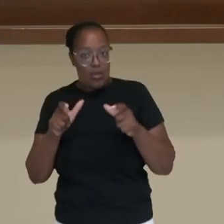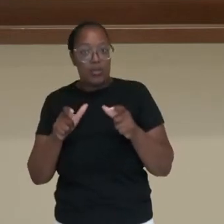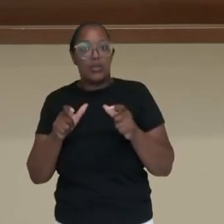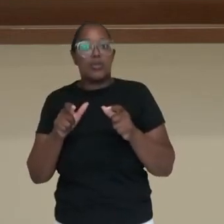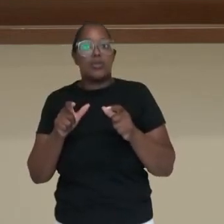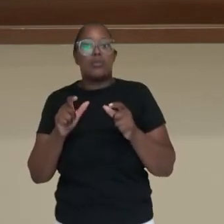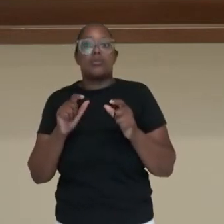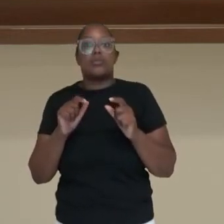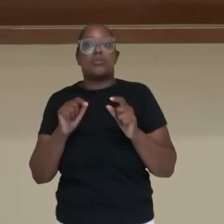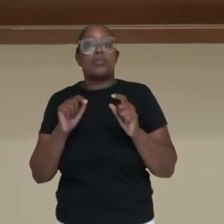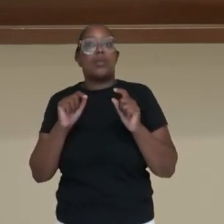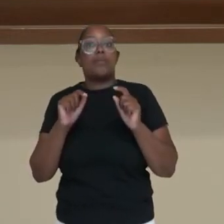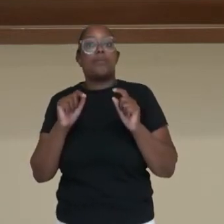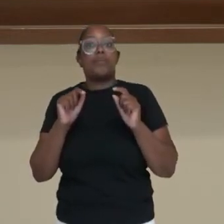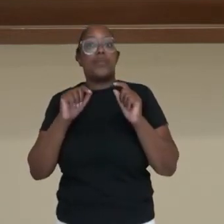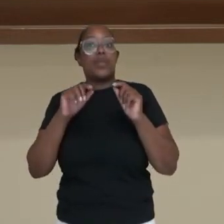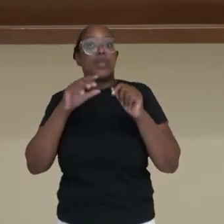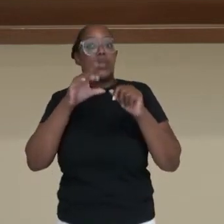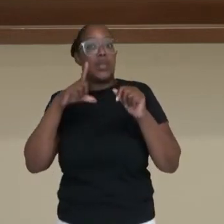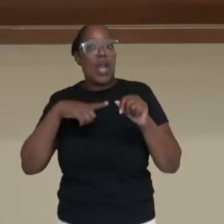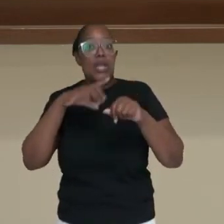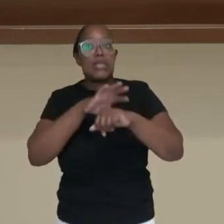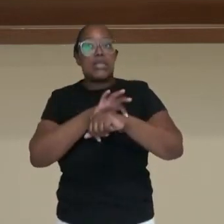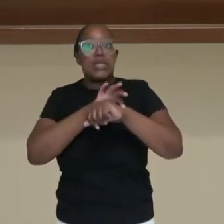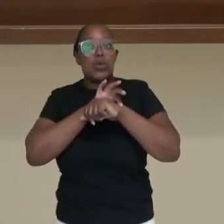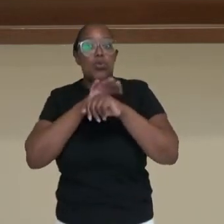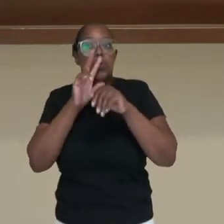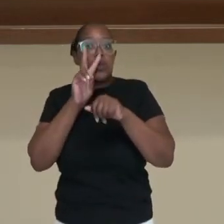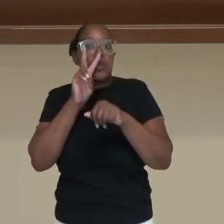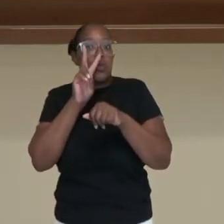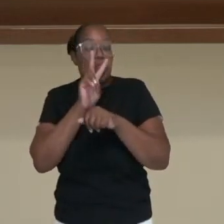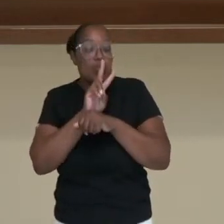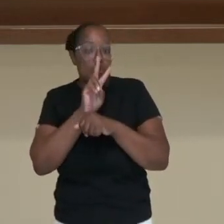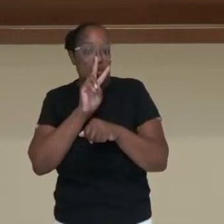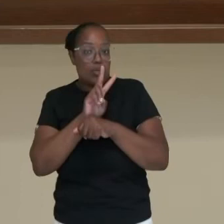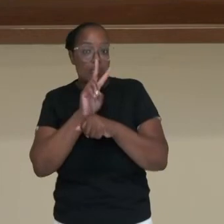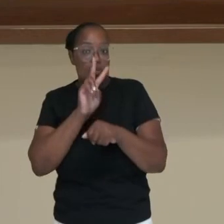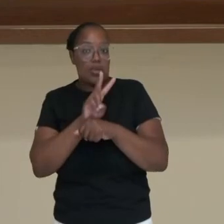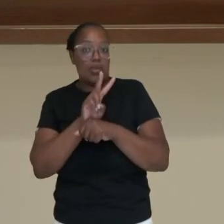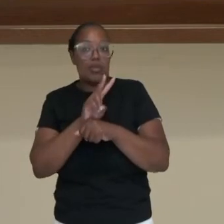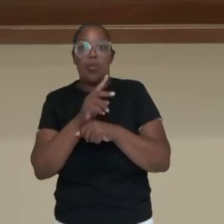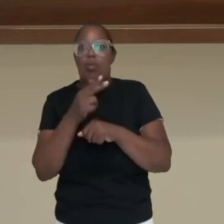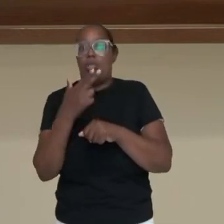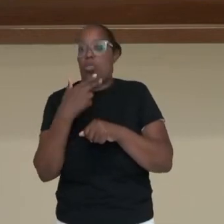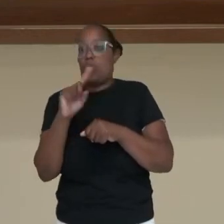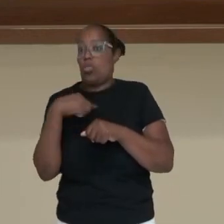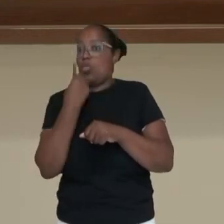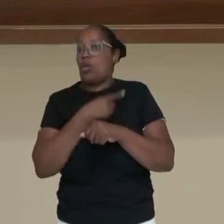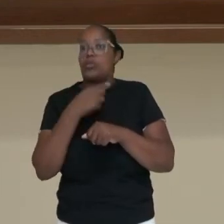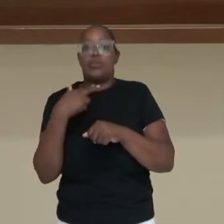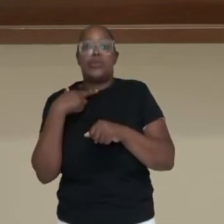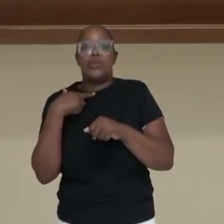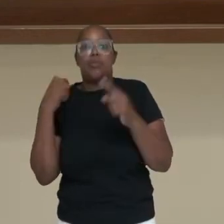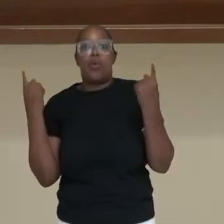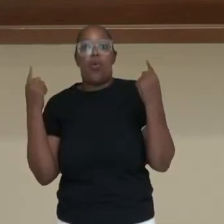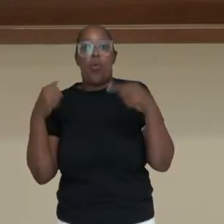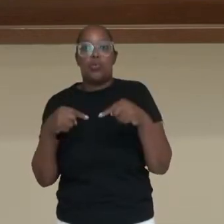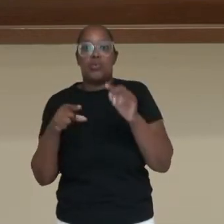estão igualmente segurados, né? Nós não podemos, é contra a lei, atacar lugares